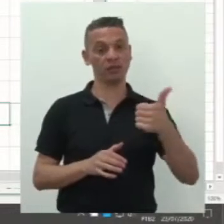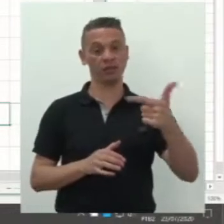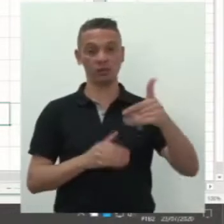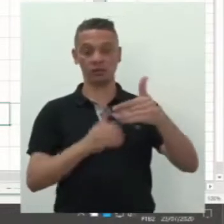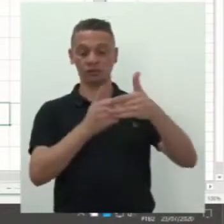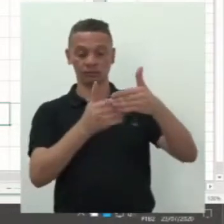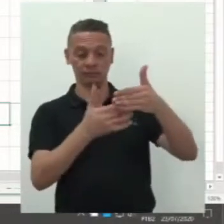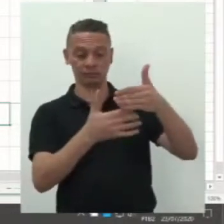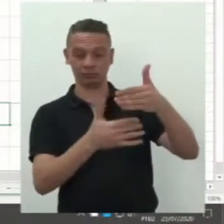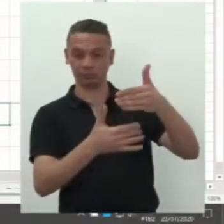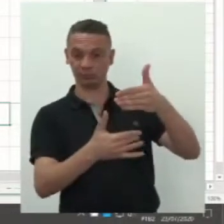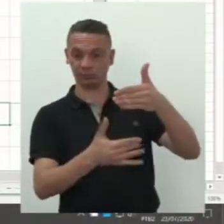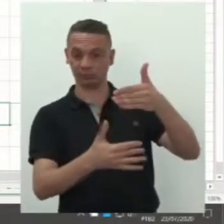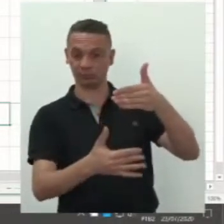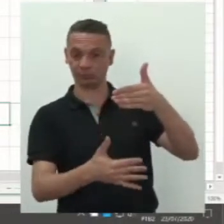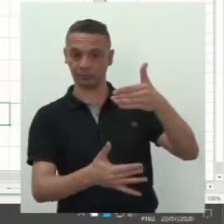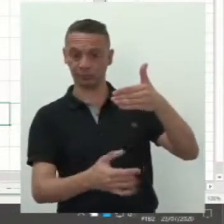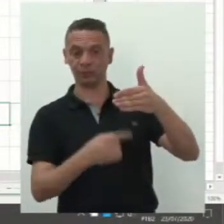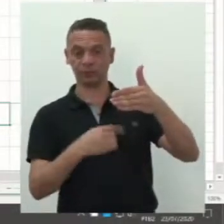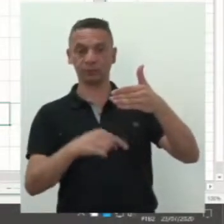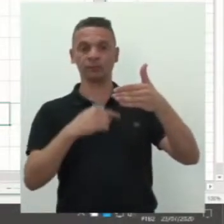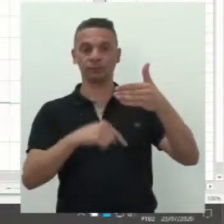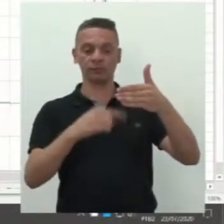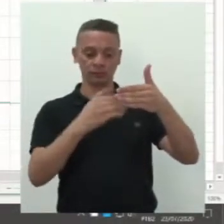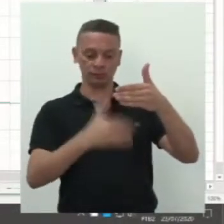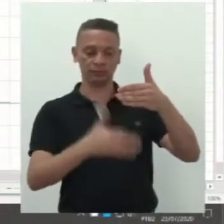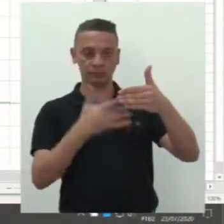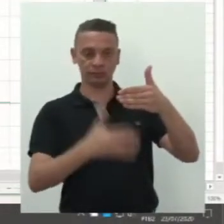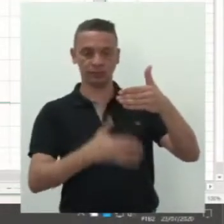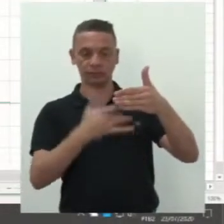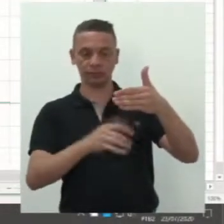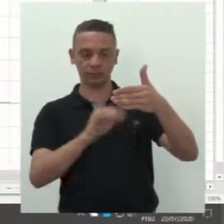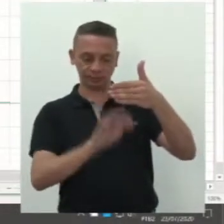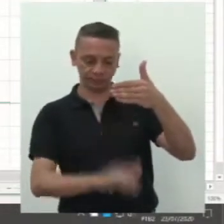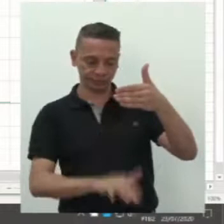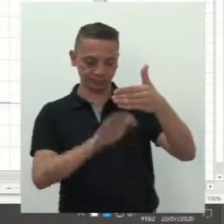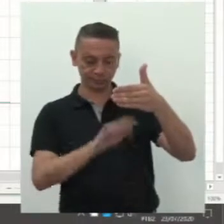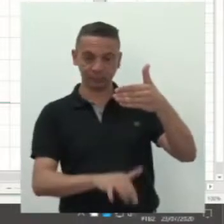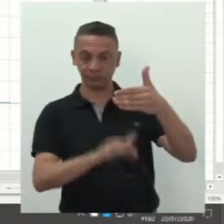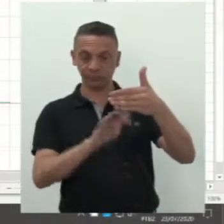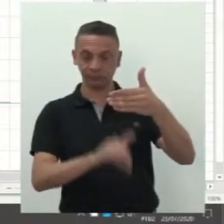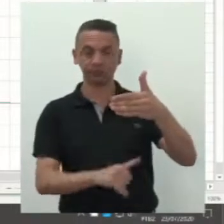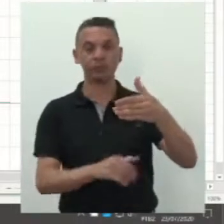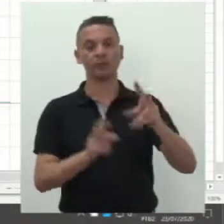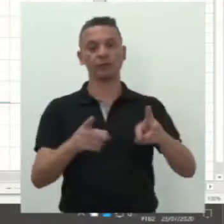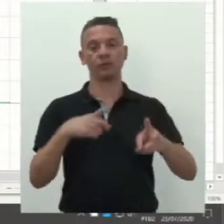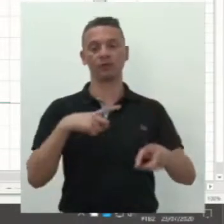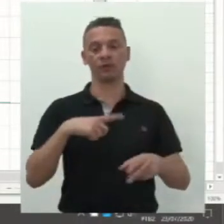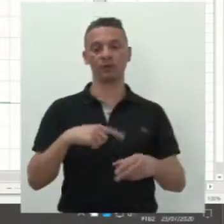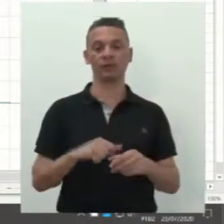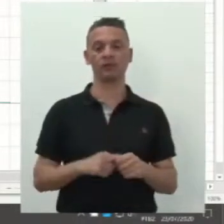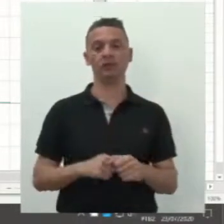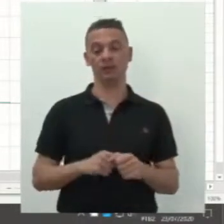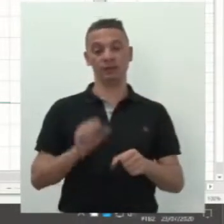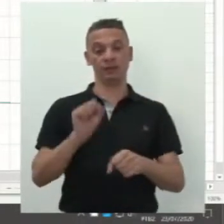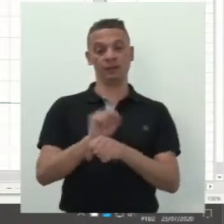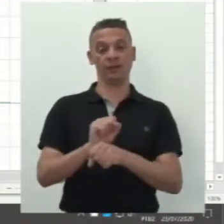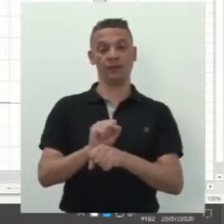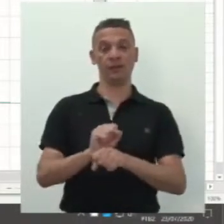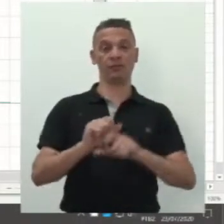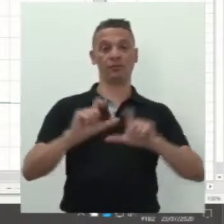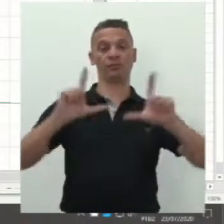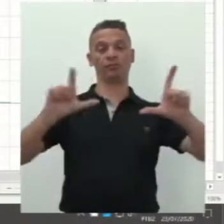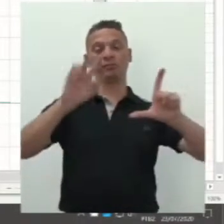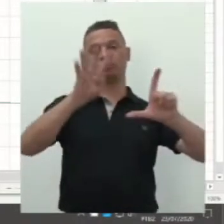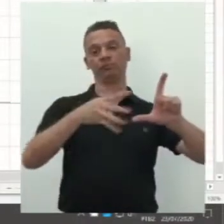Aí eu vou descer, ó, vou rodar a rodinha do mouse aqui. Estou descendo, ó, e a planilha está fixa ali em cima. Por